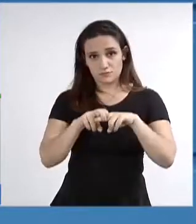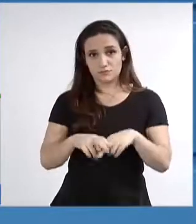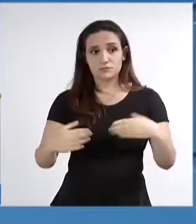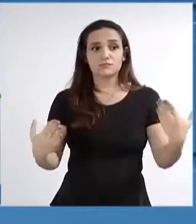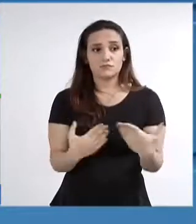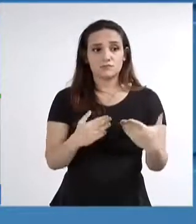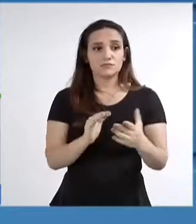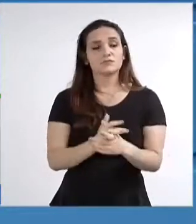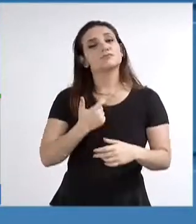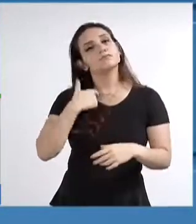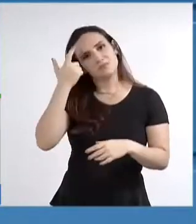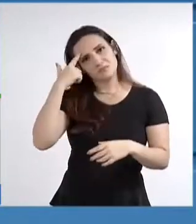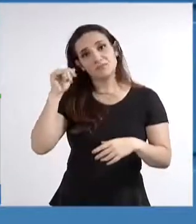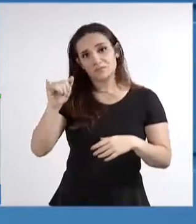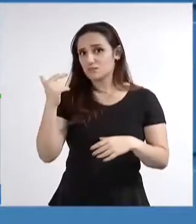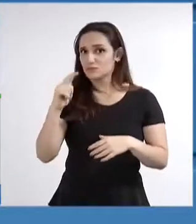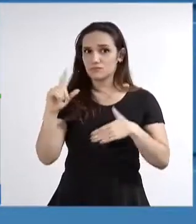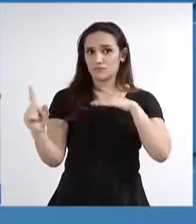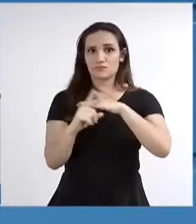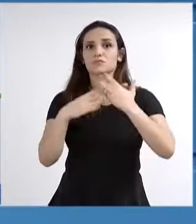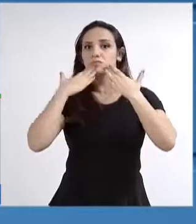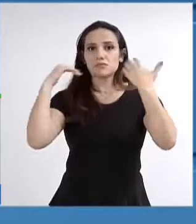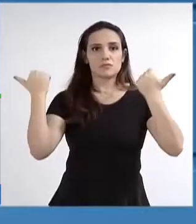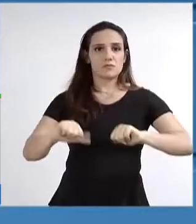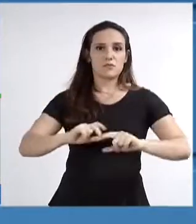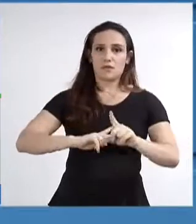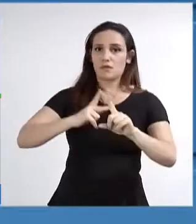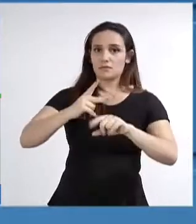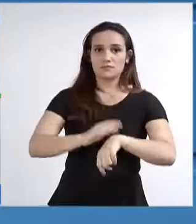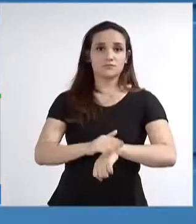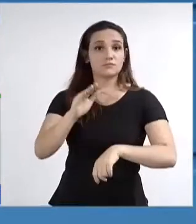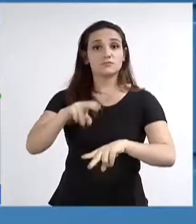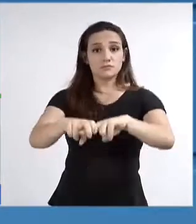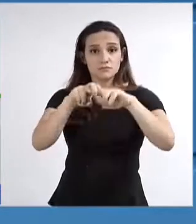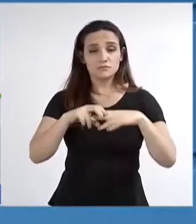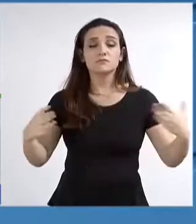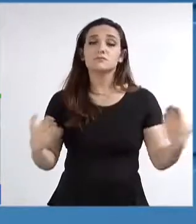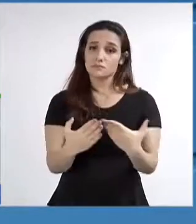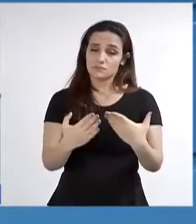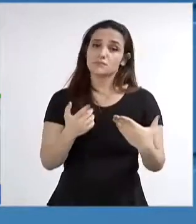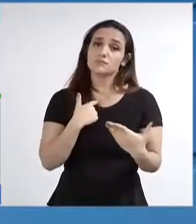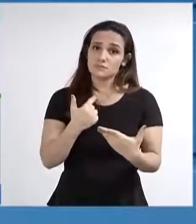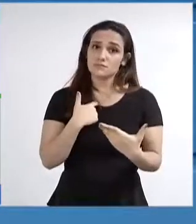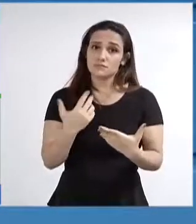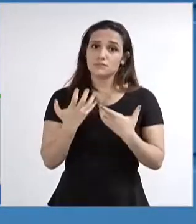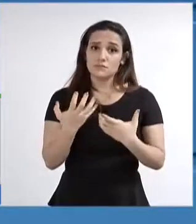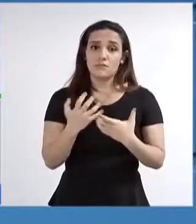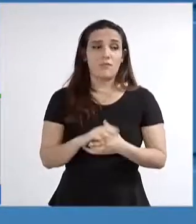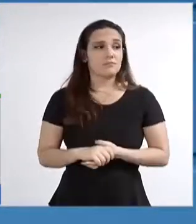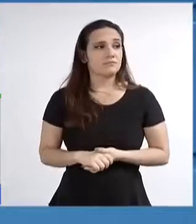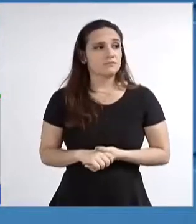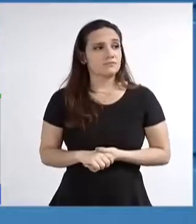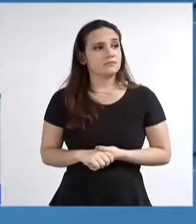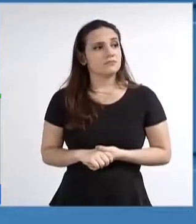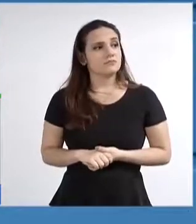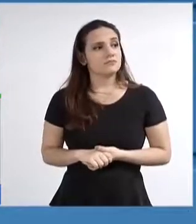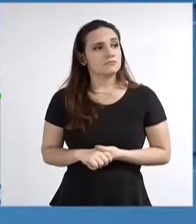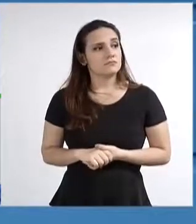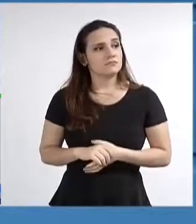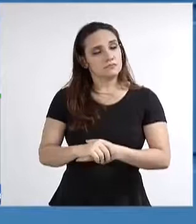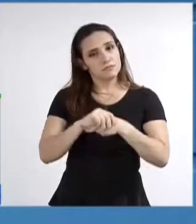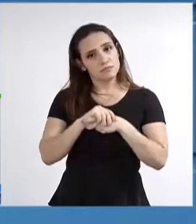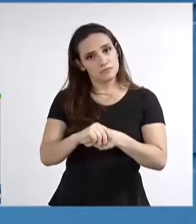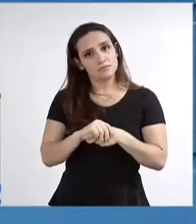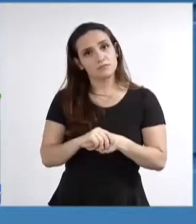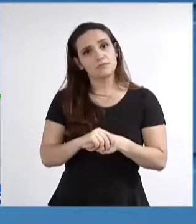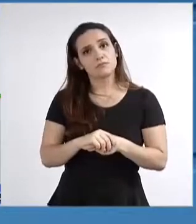situação era terrível, mas muito terrível. Então, nesse sentido, eu quero aqui parabenizar a